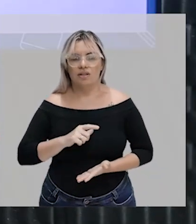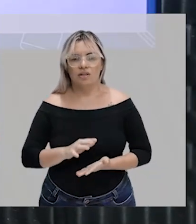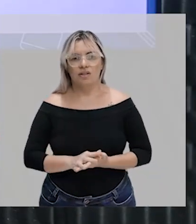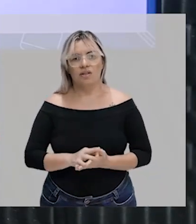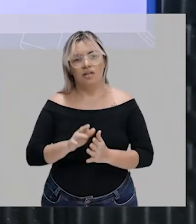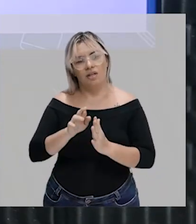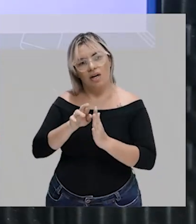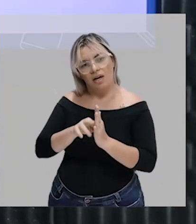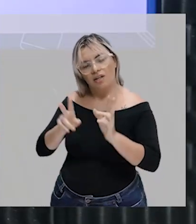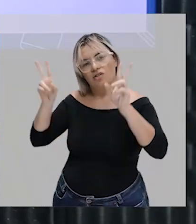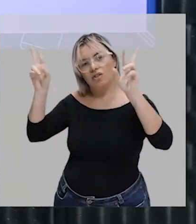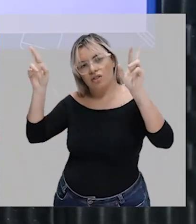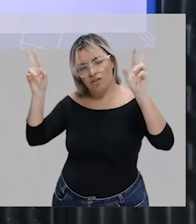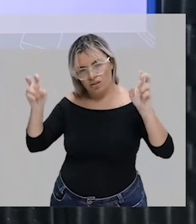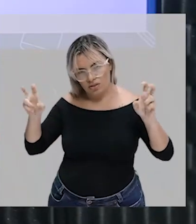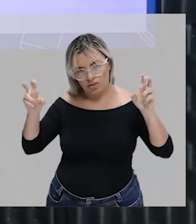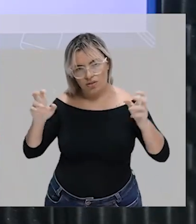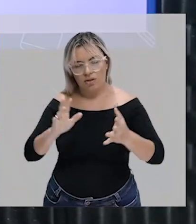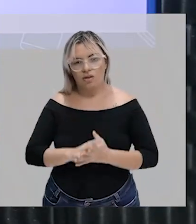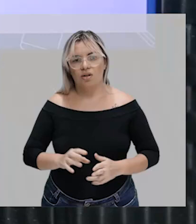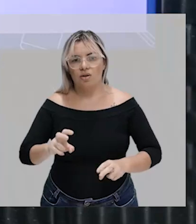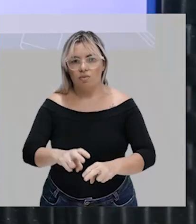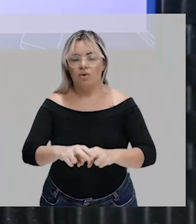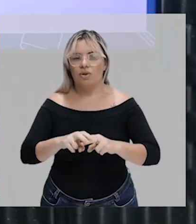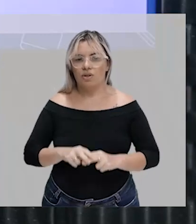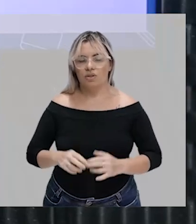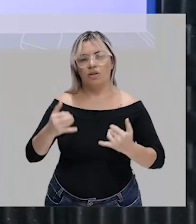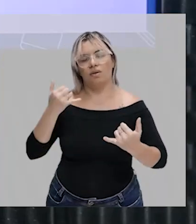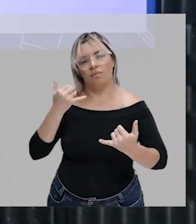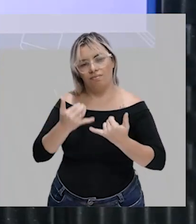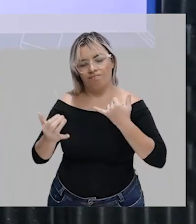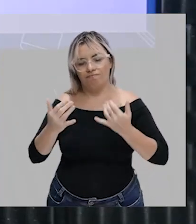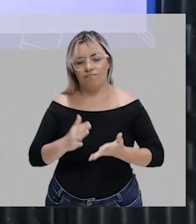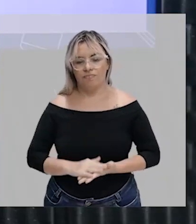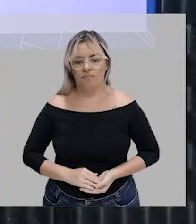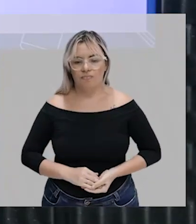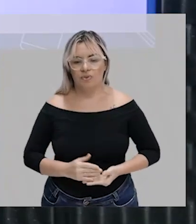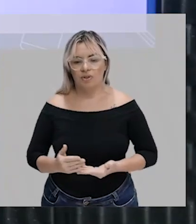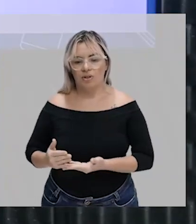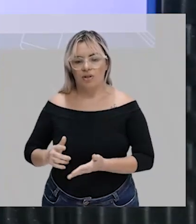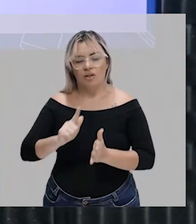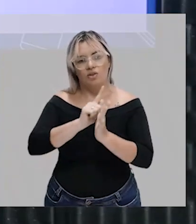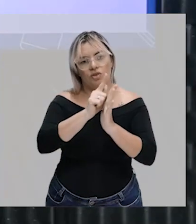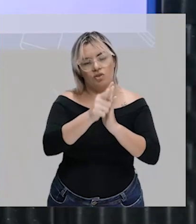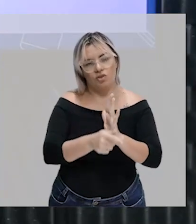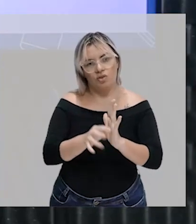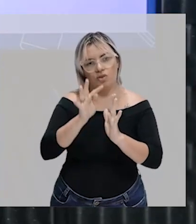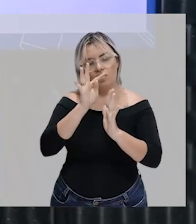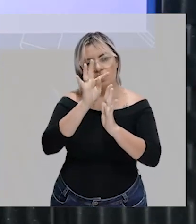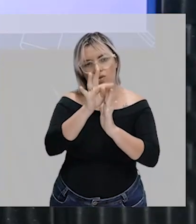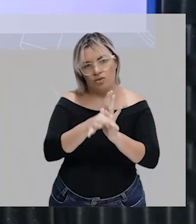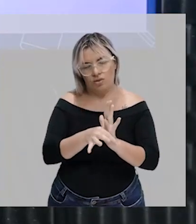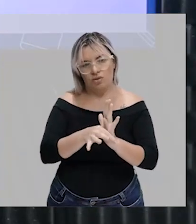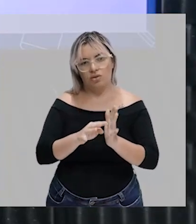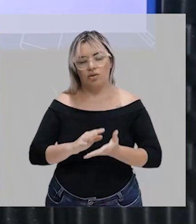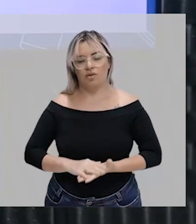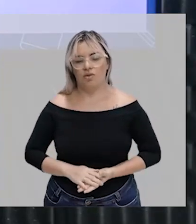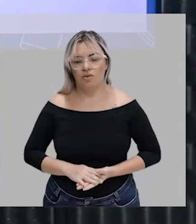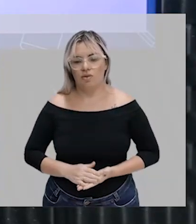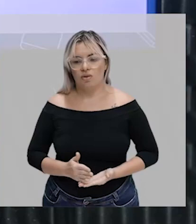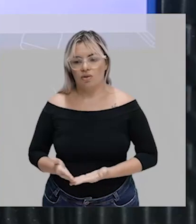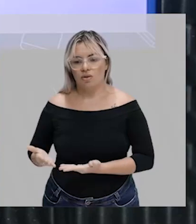temática. Por isso, vocês estão achando tão parecidos. Os gêneros textuais, tá? O gênero do meu texto,